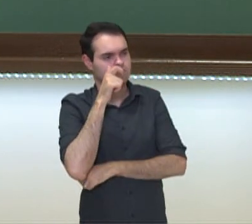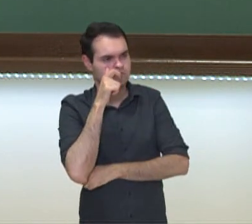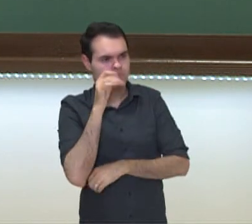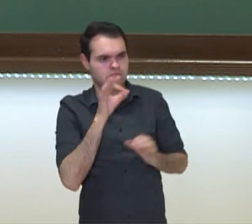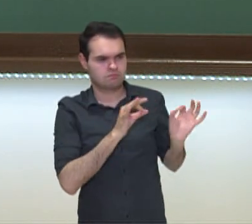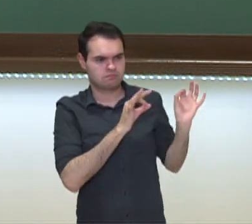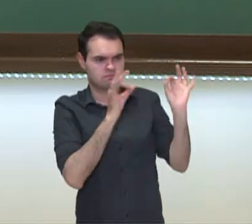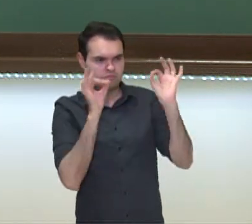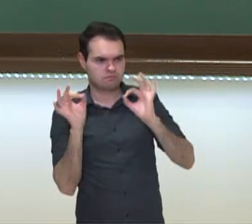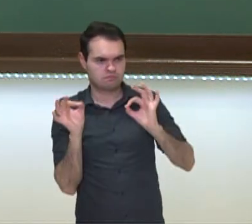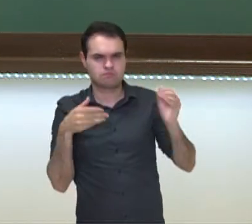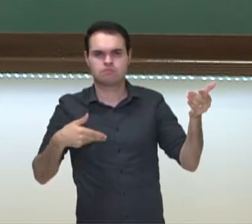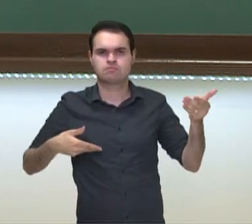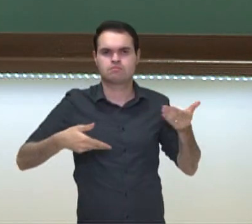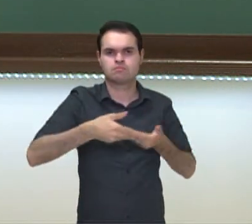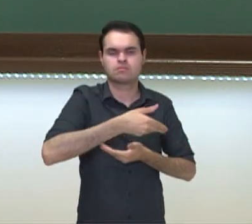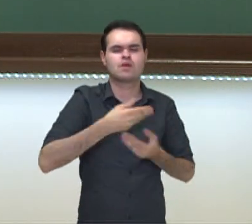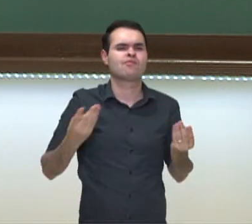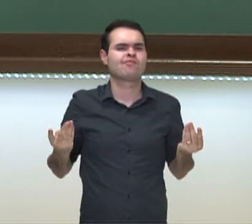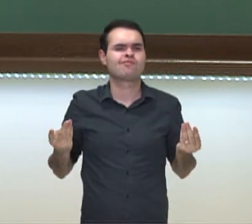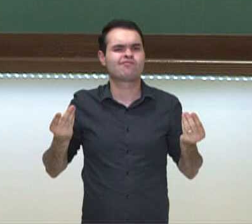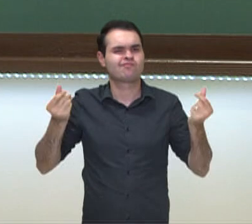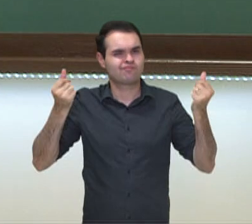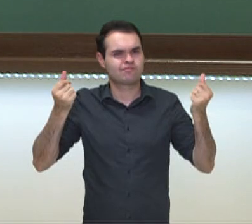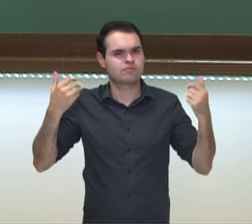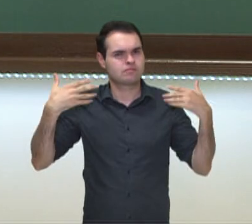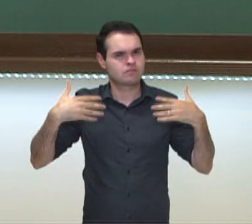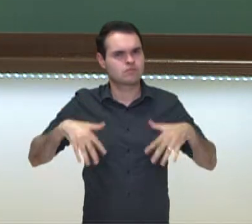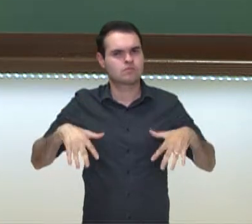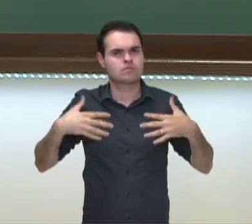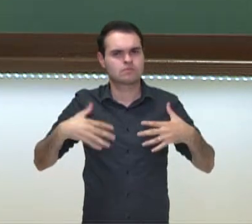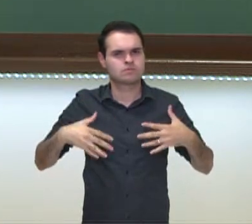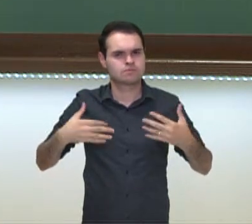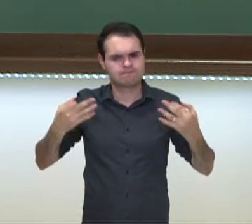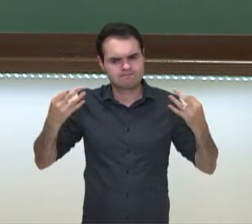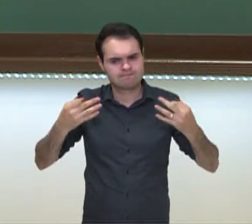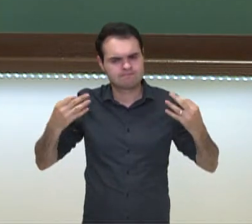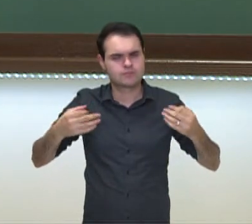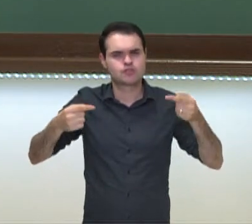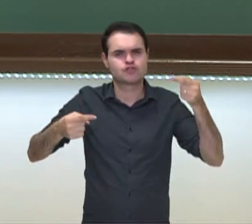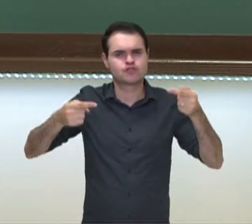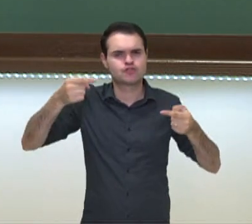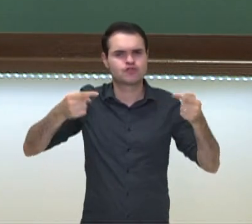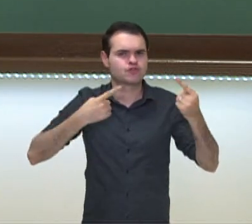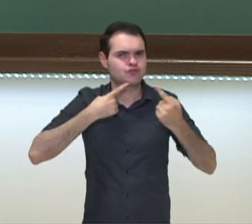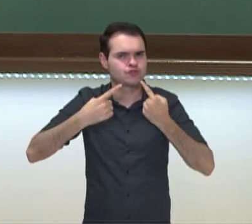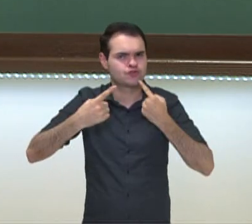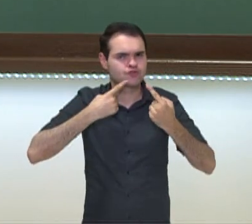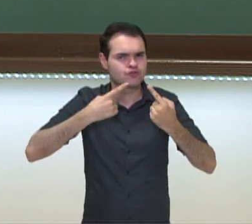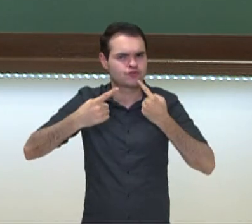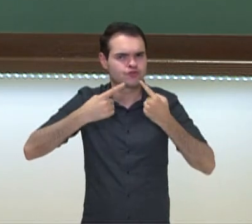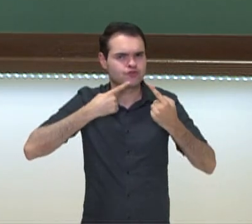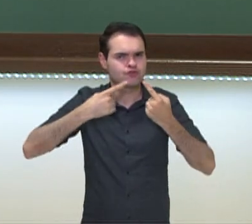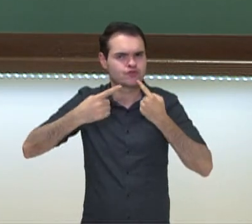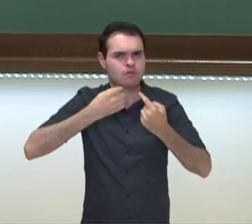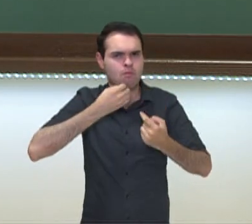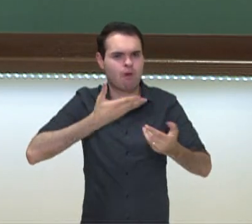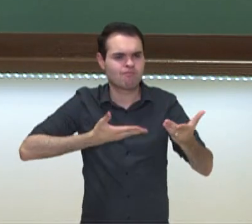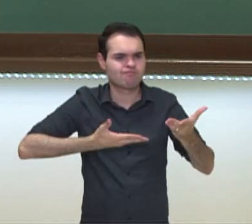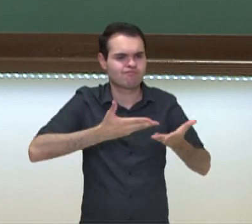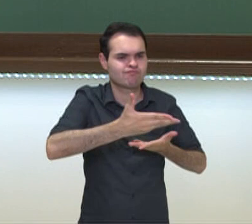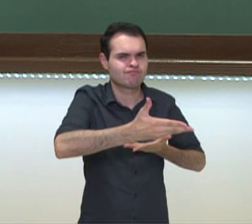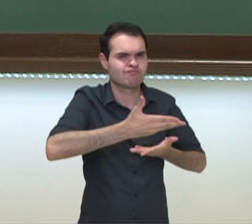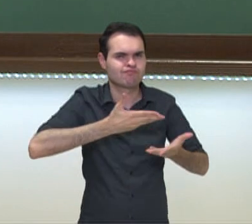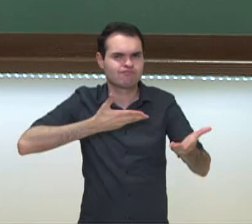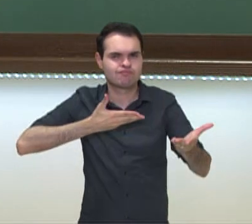dos colegas. Isso qualifica o nosso diálogo, qualifica a nossa comunicação interpessoal